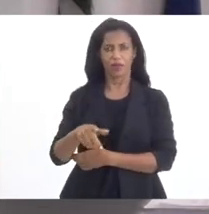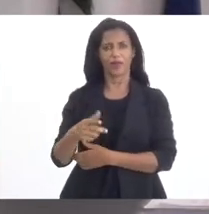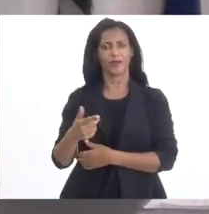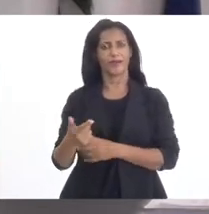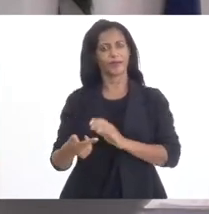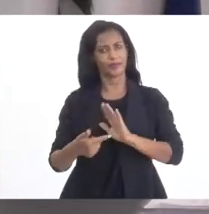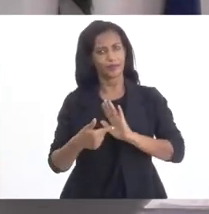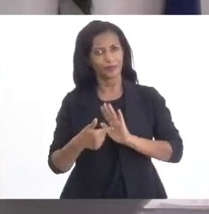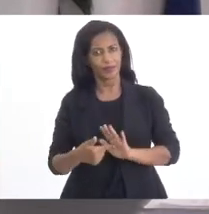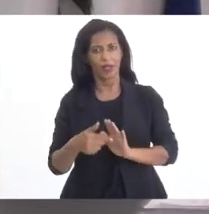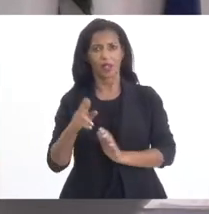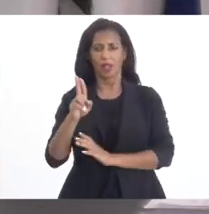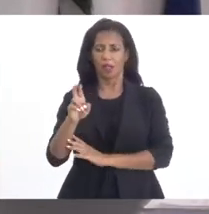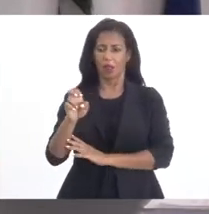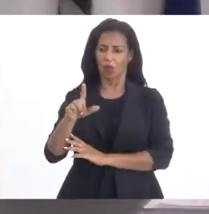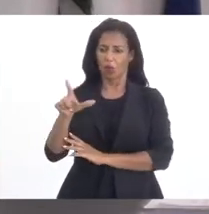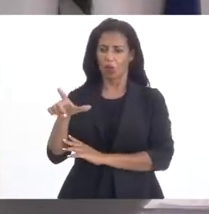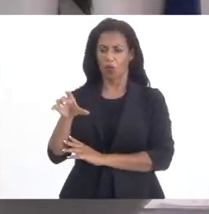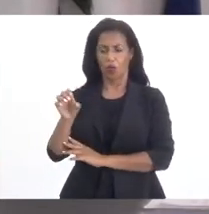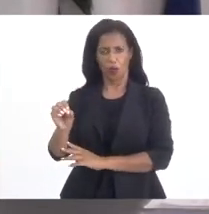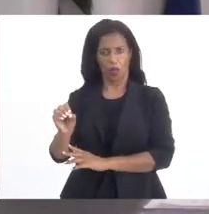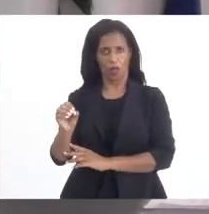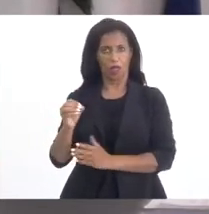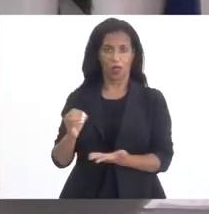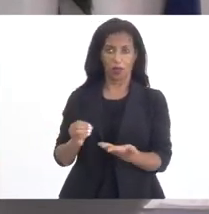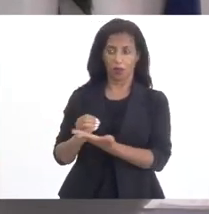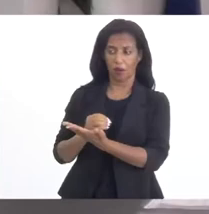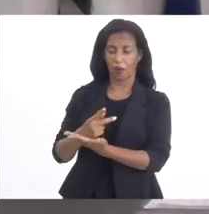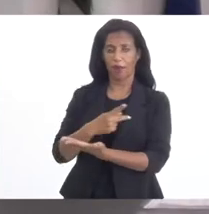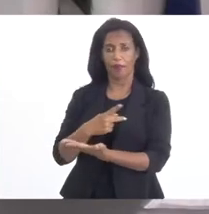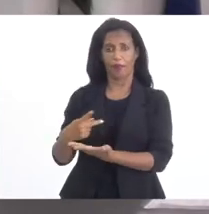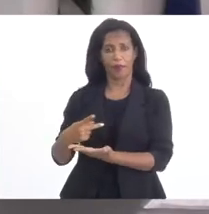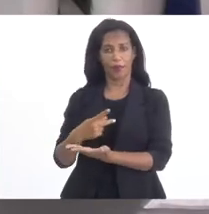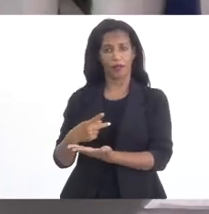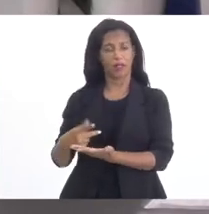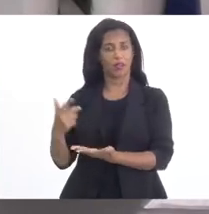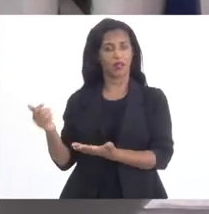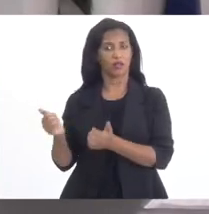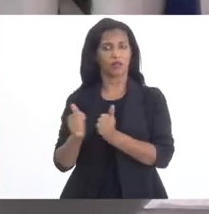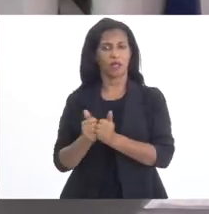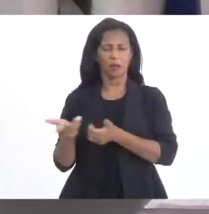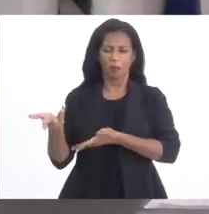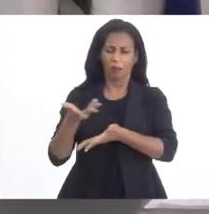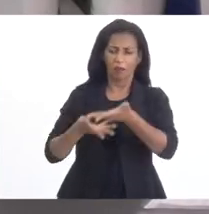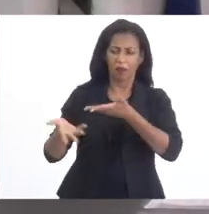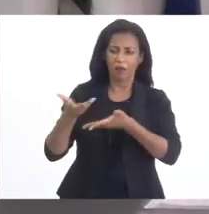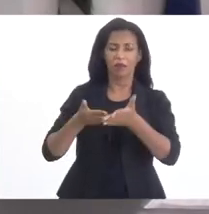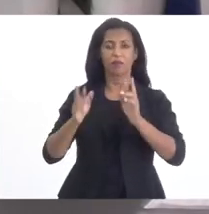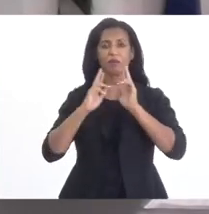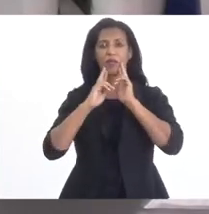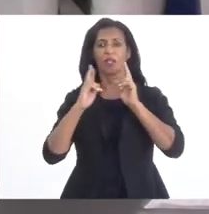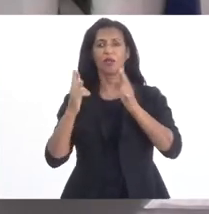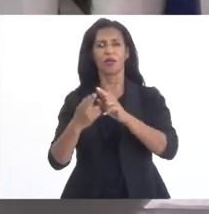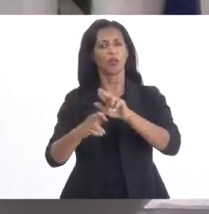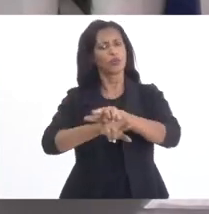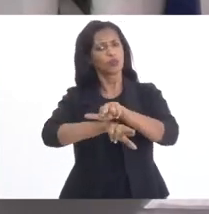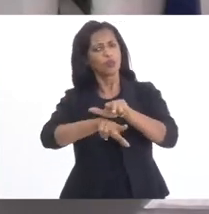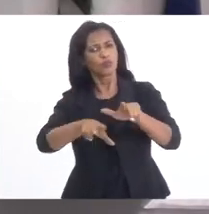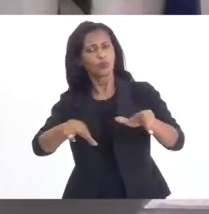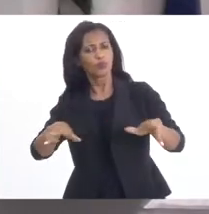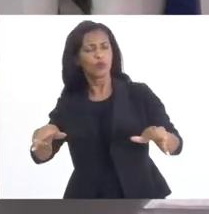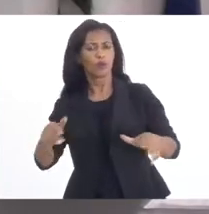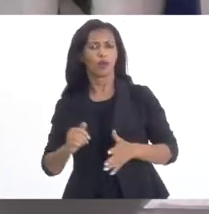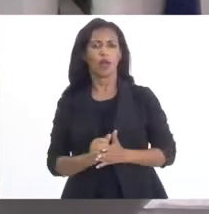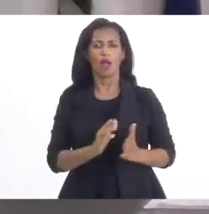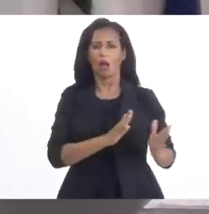Né? A UESO tem um histórico, o presidente da UB aqui está presente, de participarmos de diferentes reuniões ao